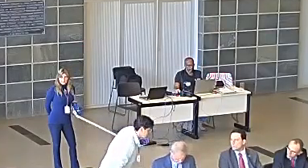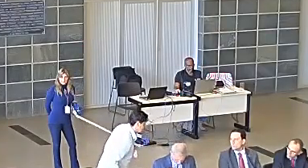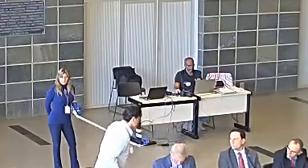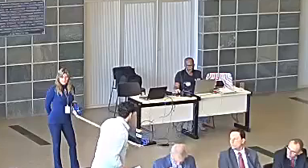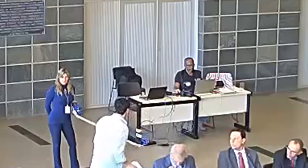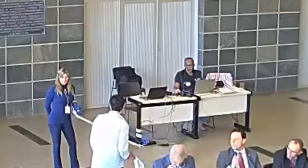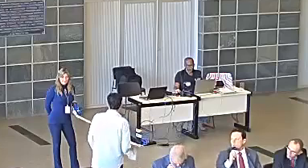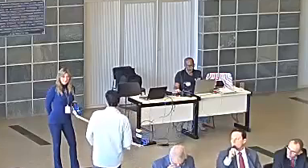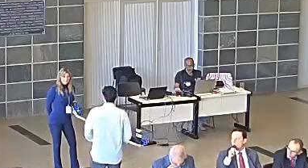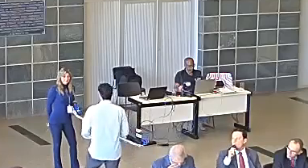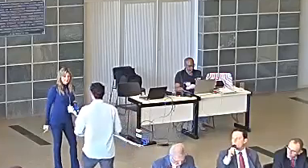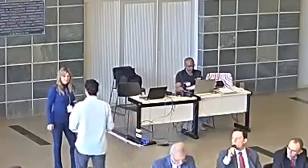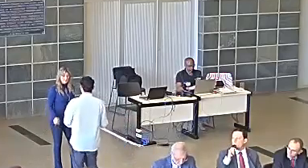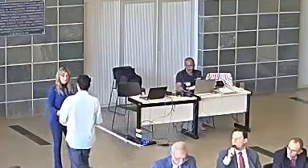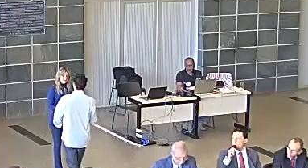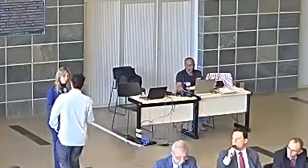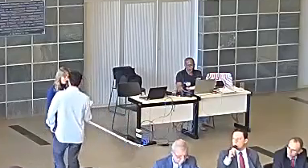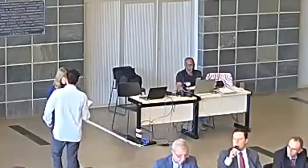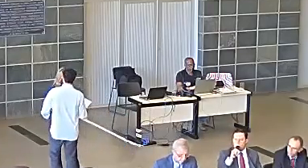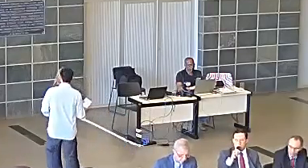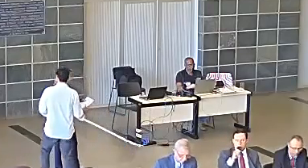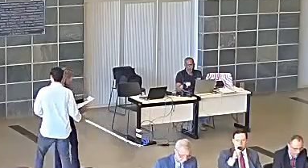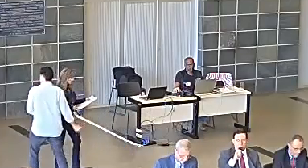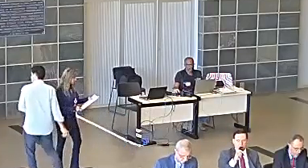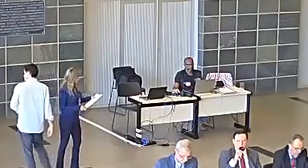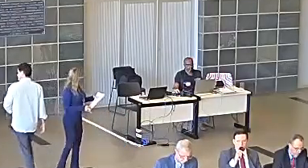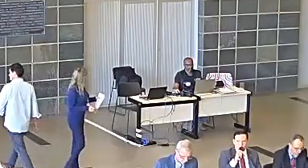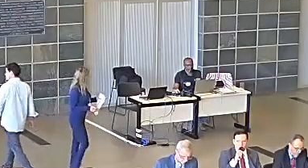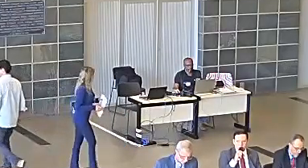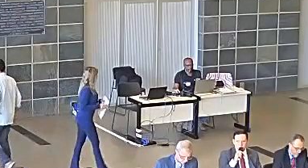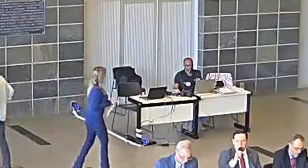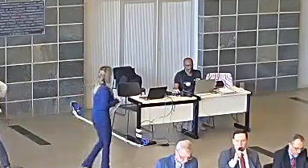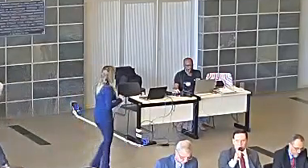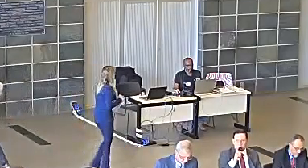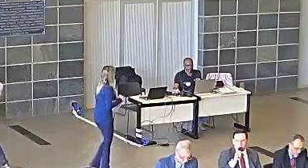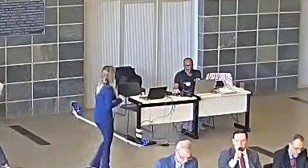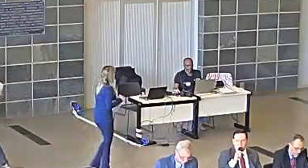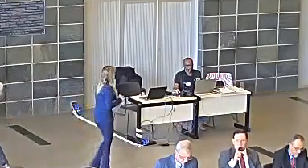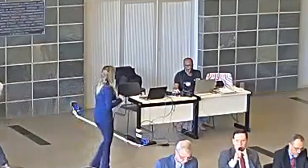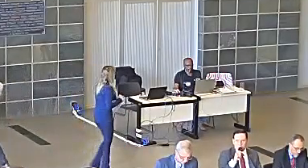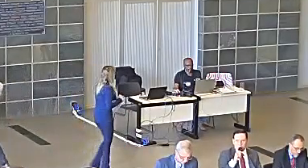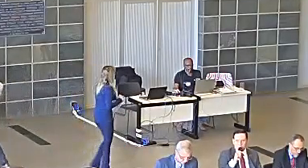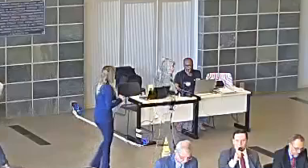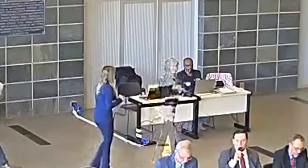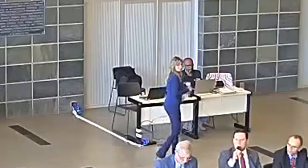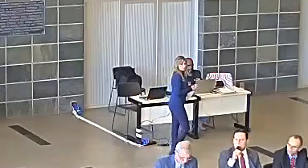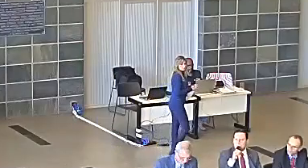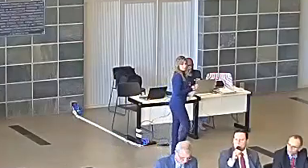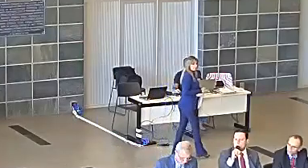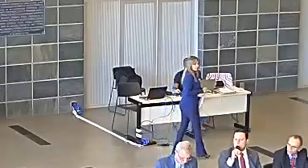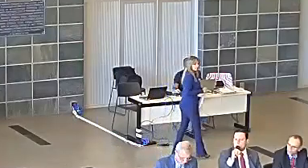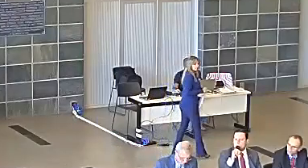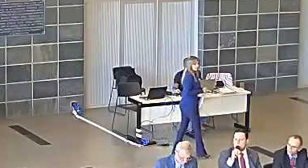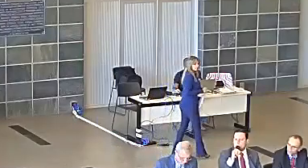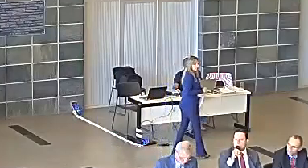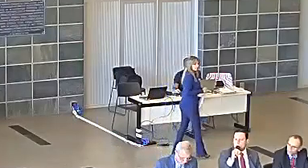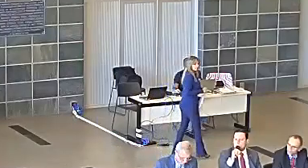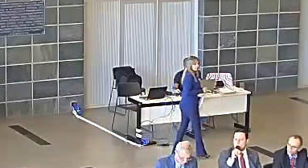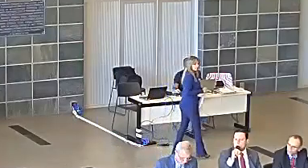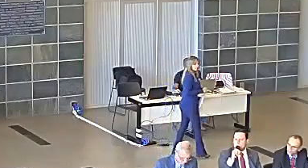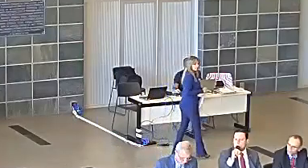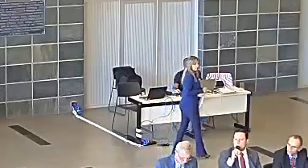punição e uma última questão Fernando é uma última questão essa comissão Nós tomamos